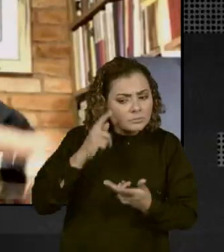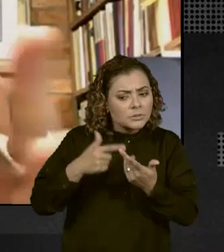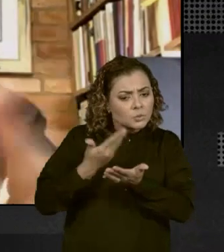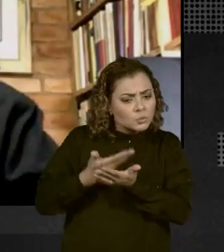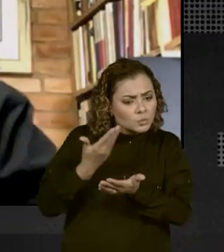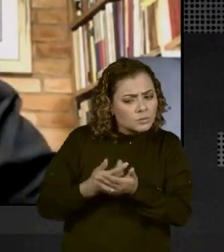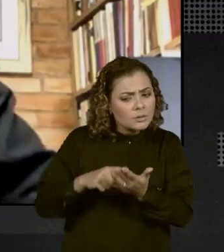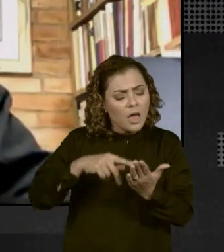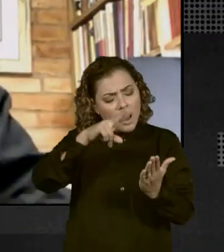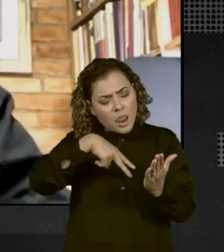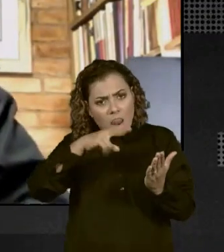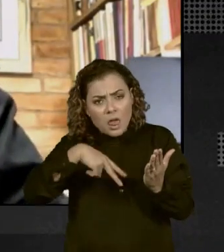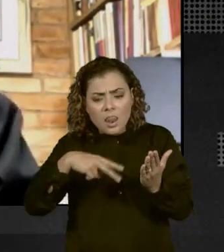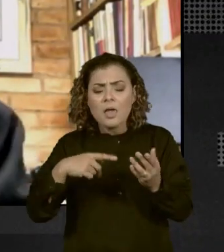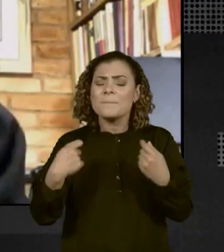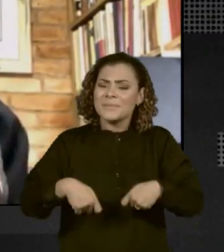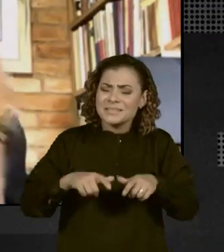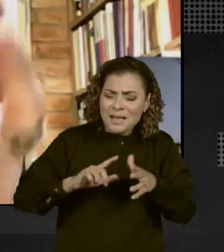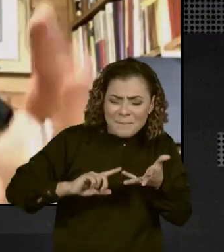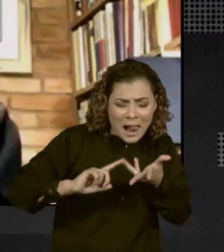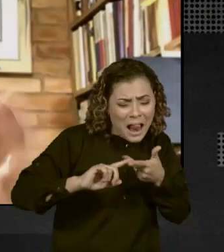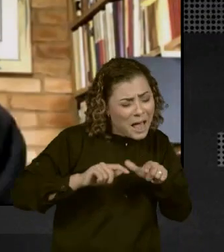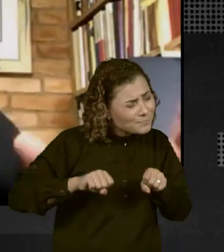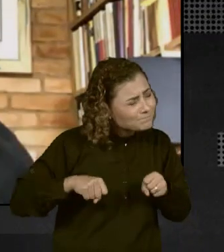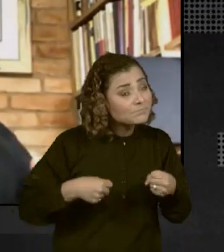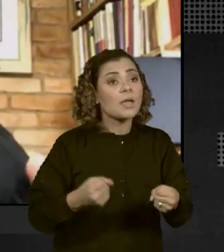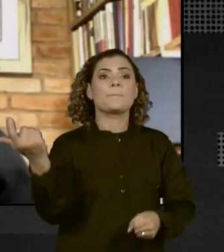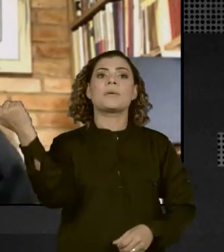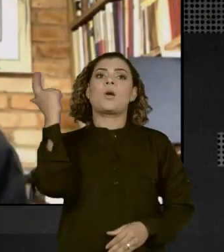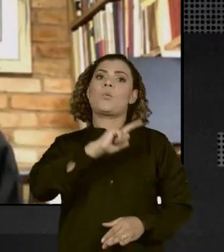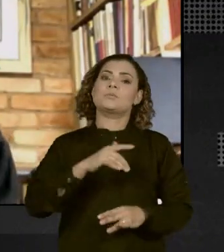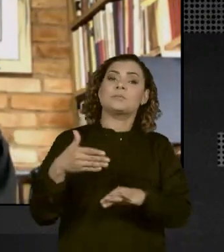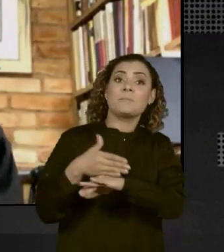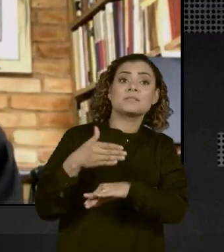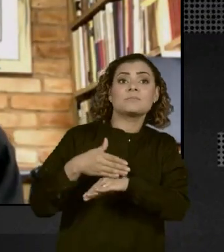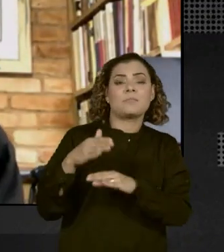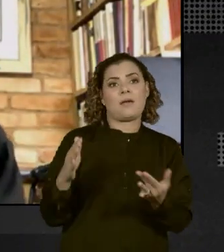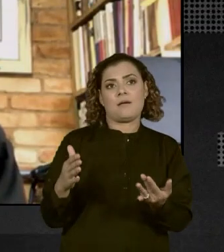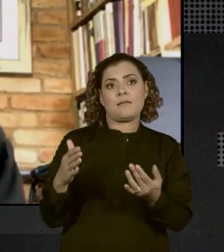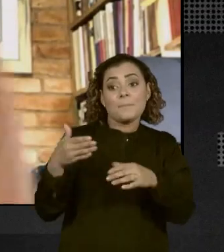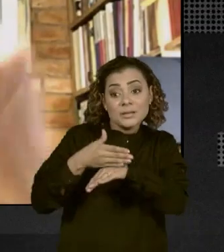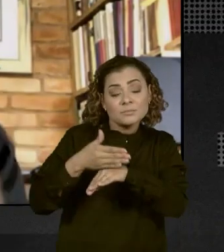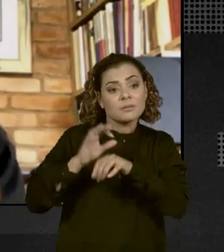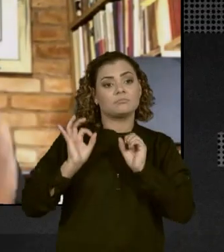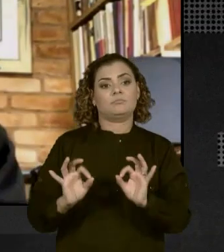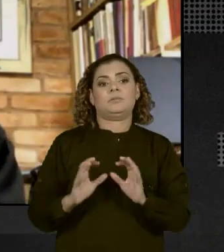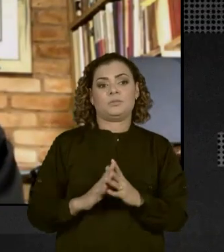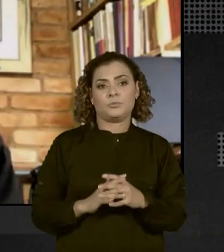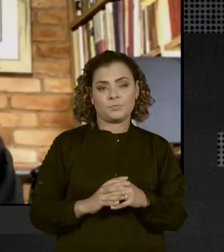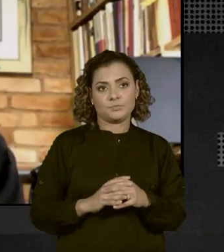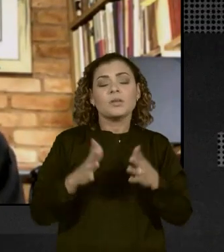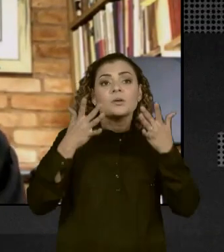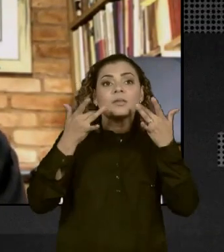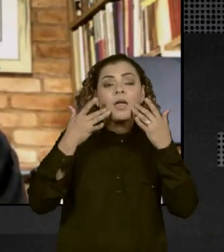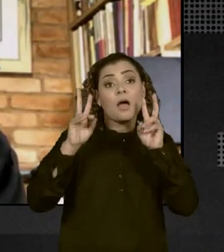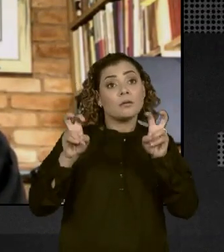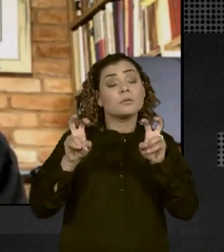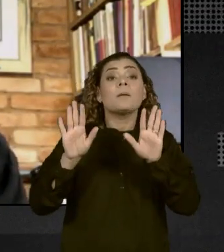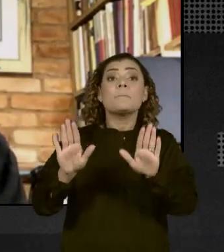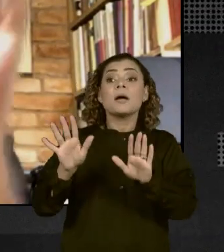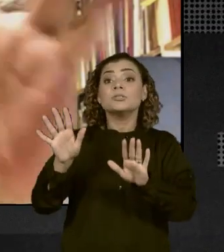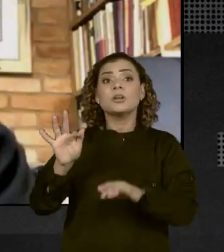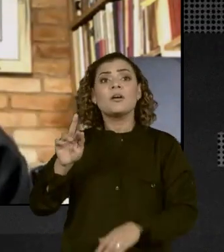o Antunes, teatro é, sobretudo, uma manifestação artística. Você tem que se preparar, você tem que